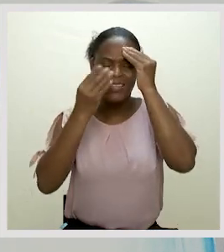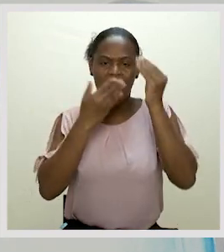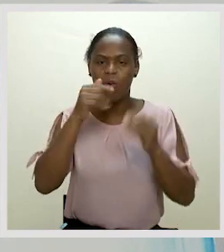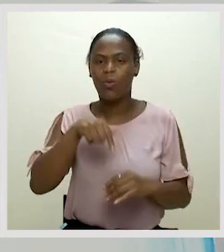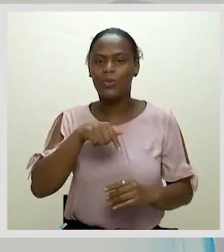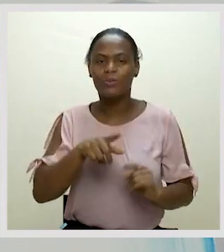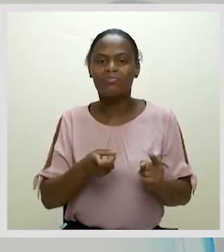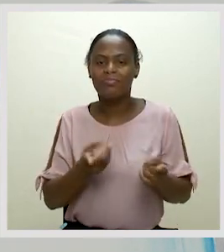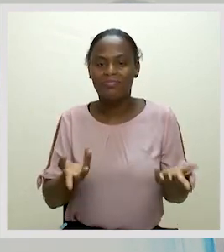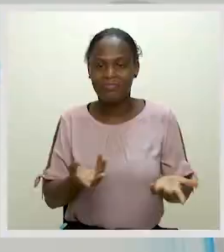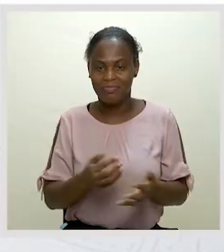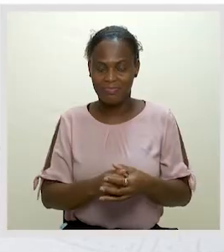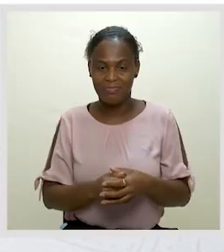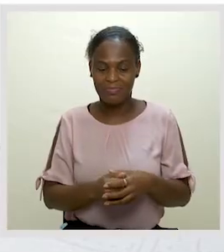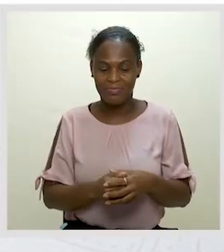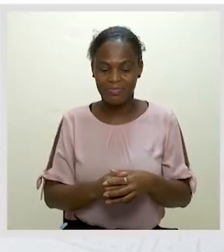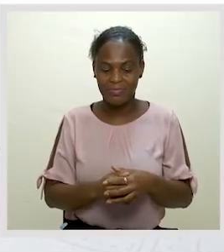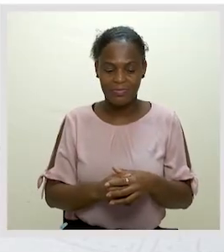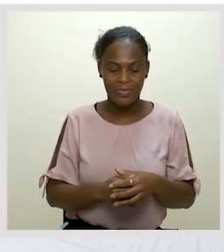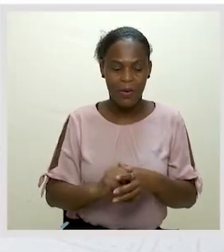aprendeu durante a aula de hoje?